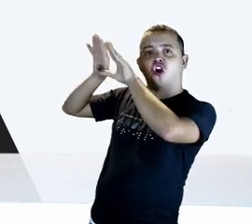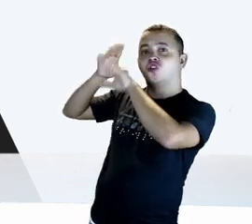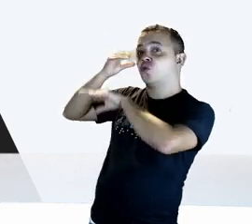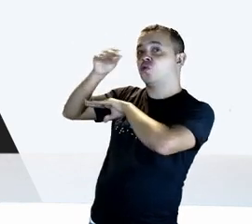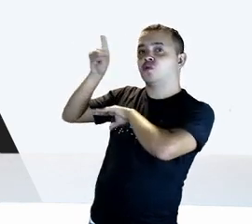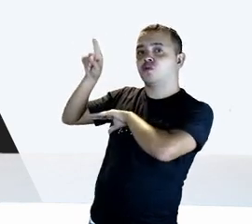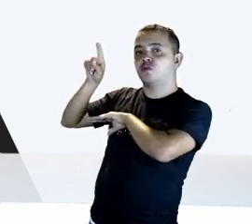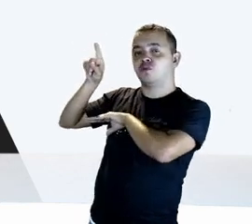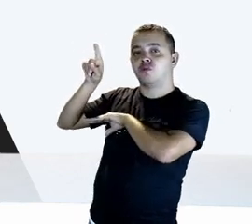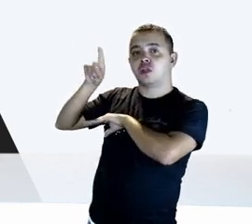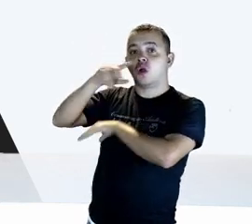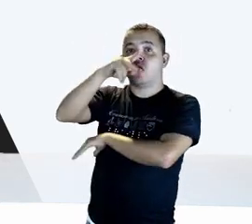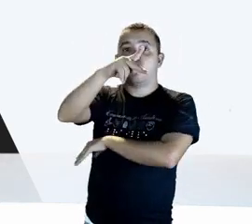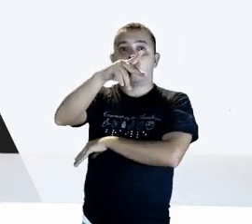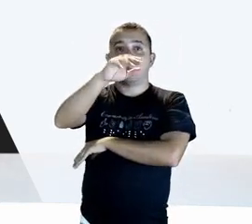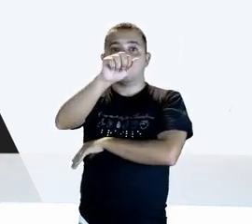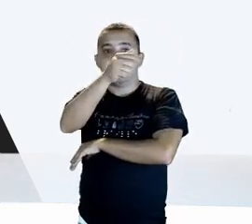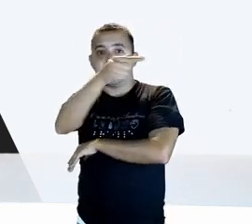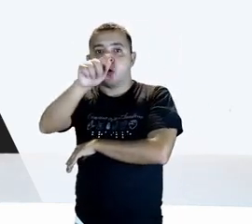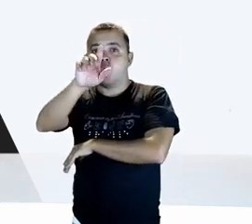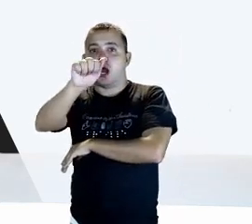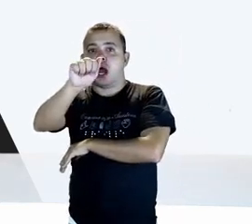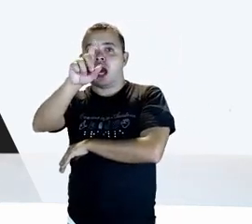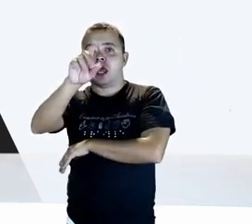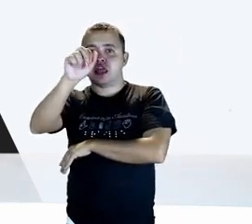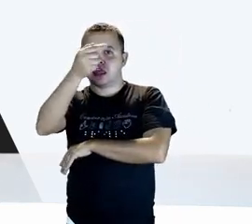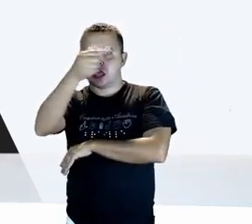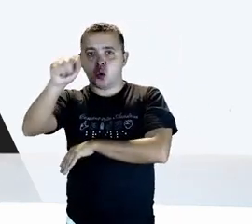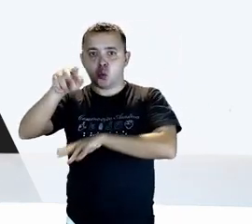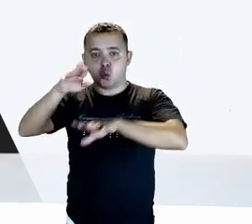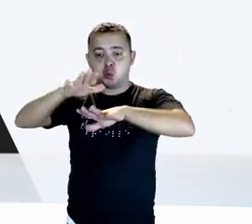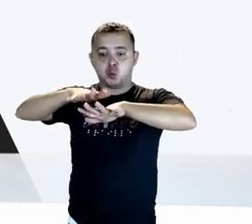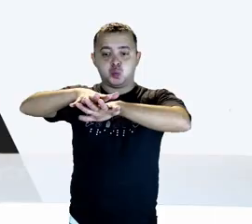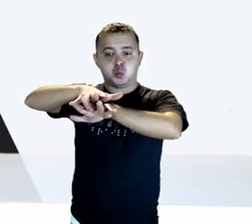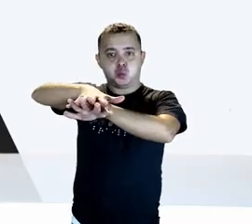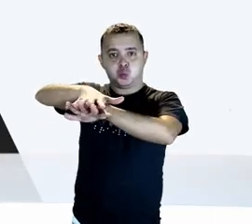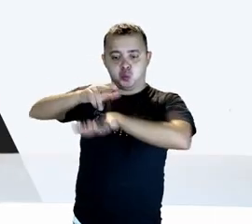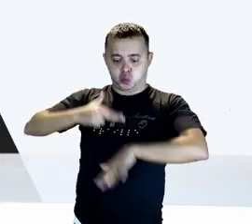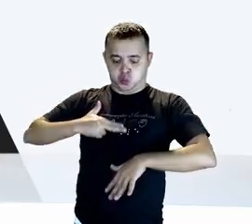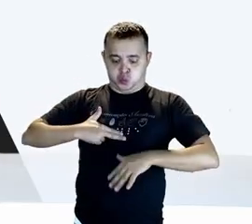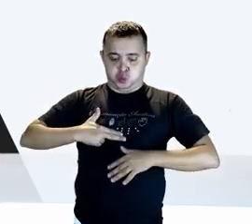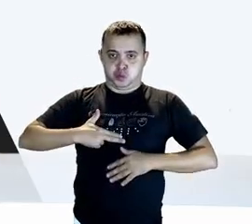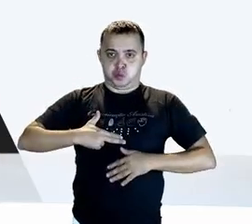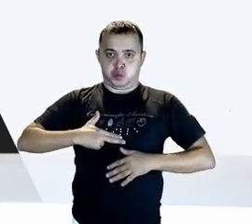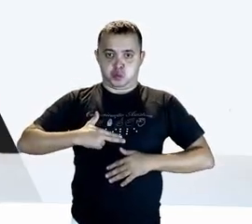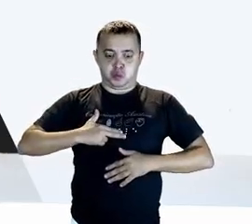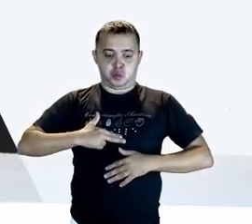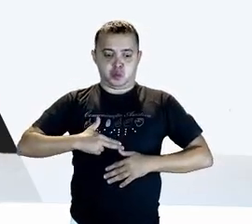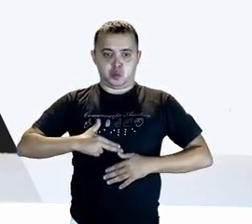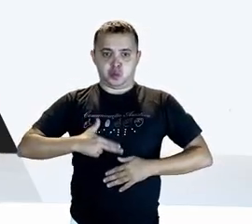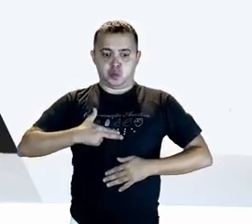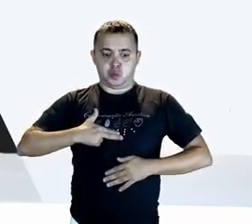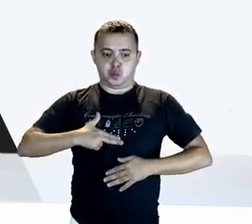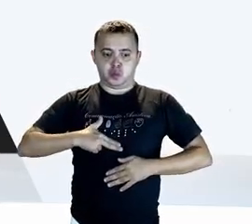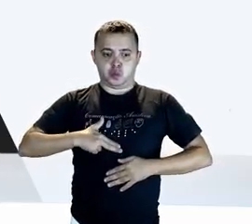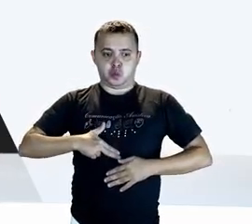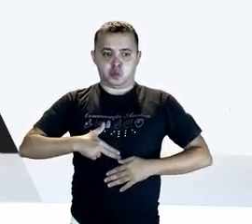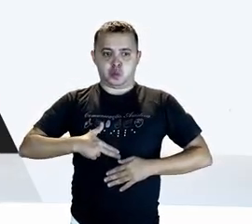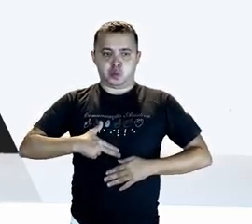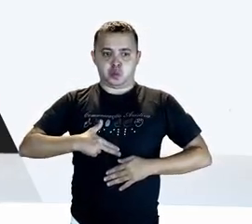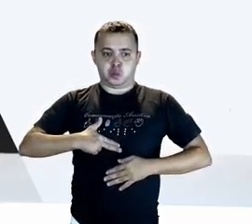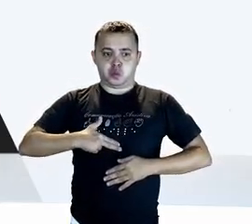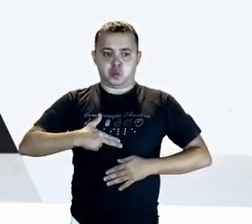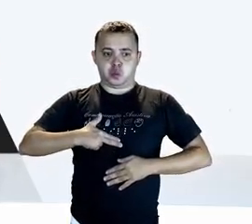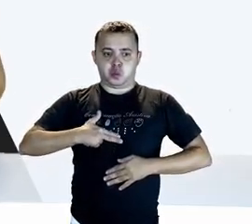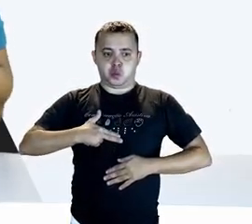de Adão, com a ponta dos dedos indicador e médio. Você vai deslizar os dedos em